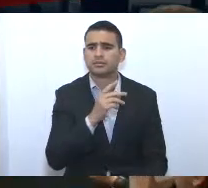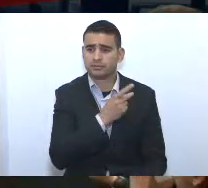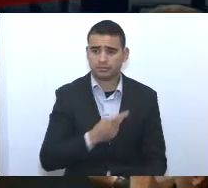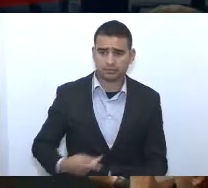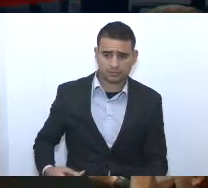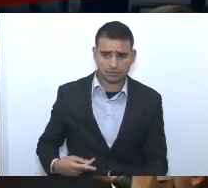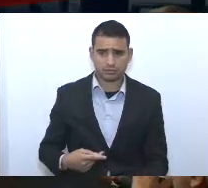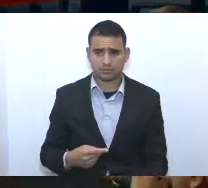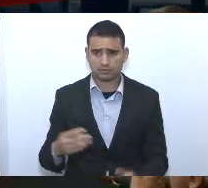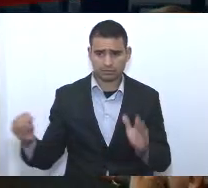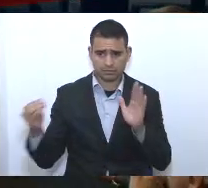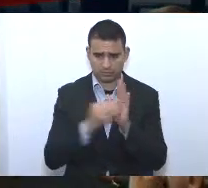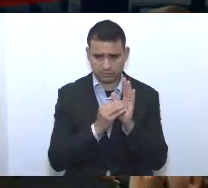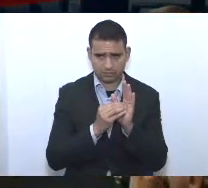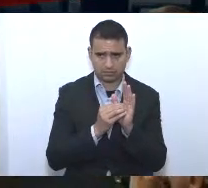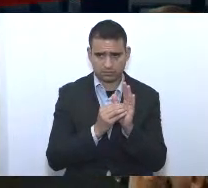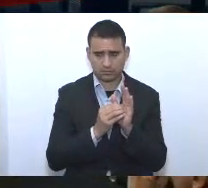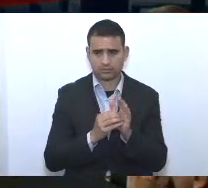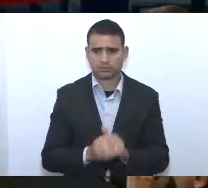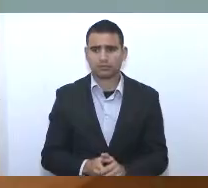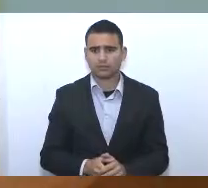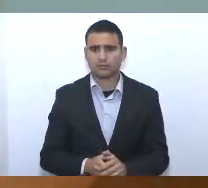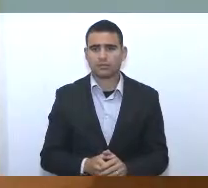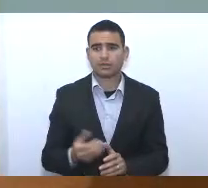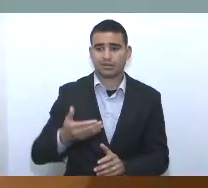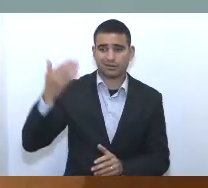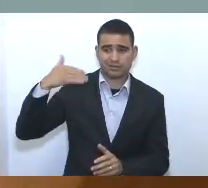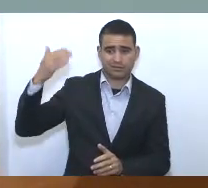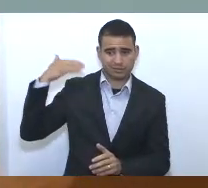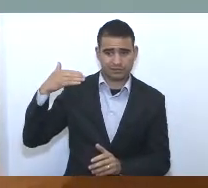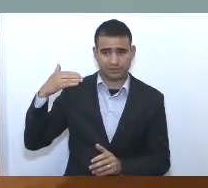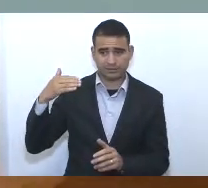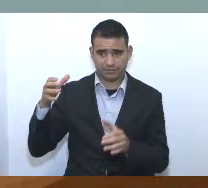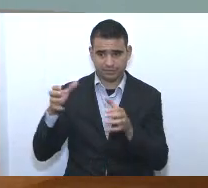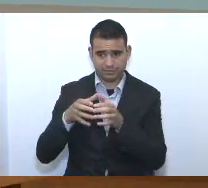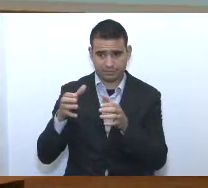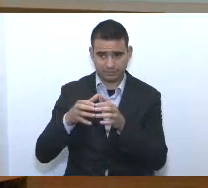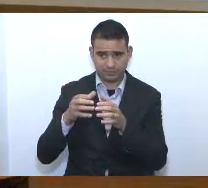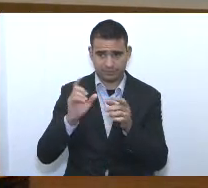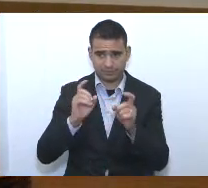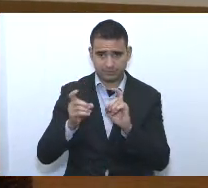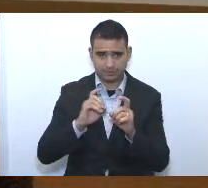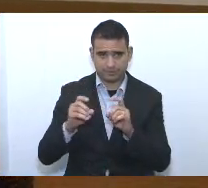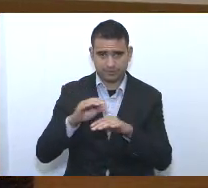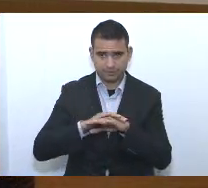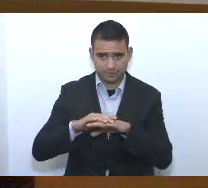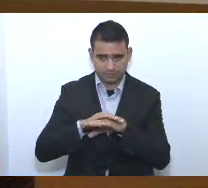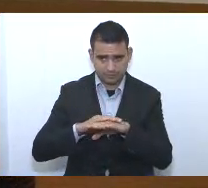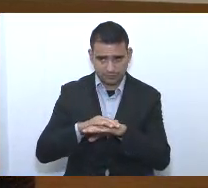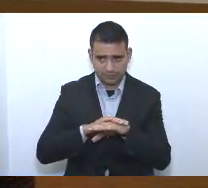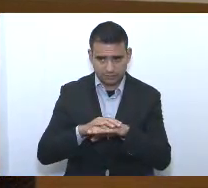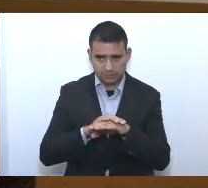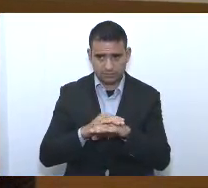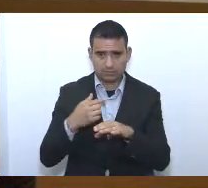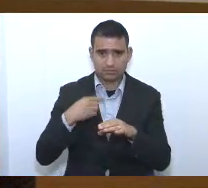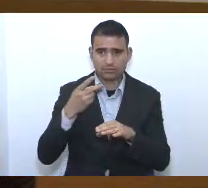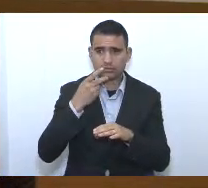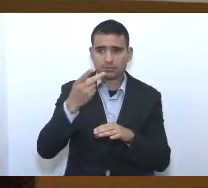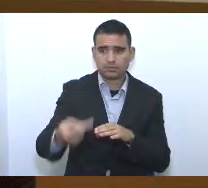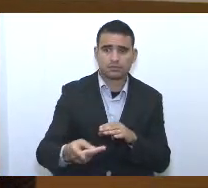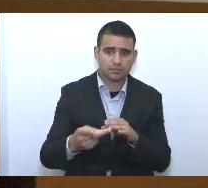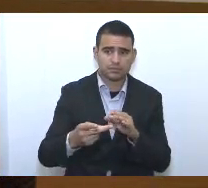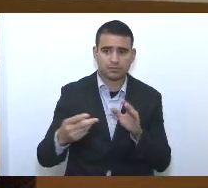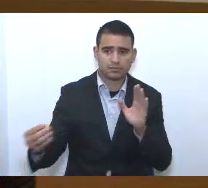consignado, que na audiência anterior era para eu me manifestar com relação à questão da operação delegada,